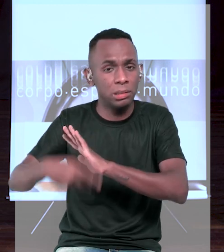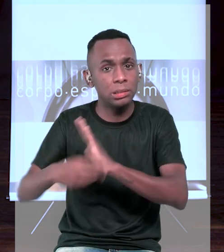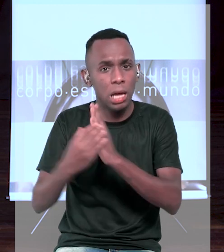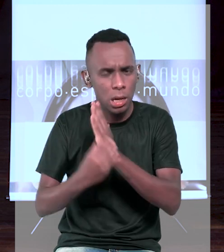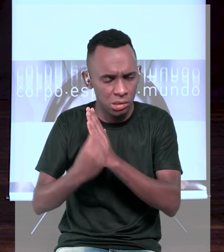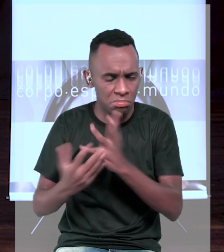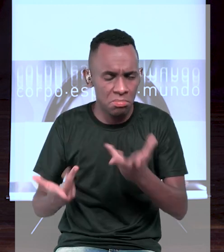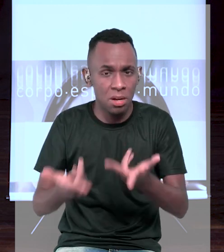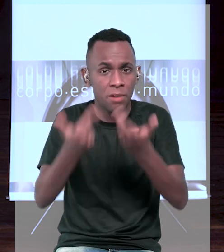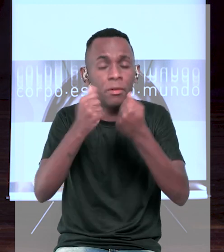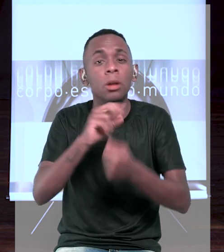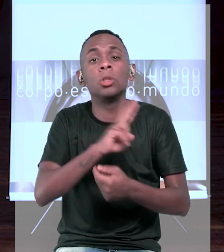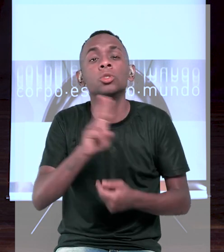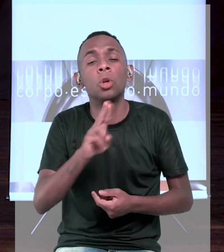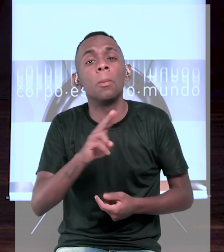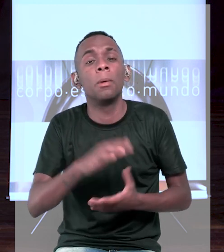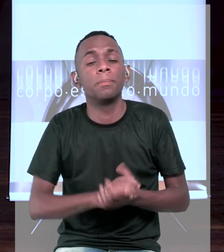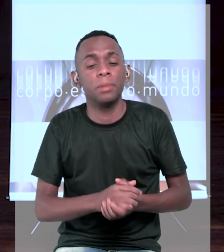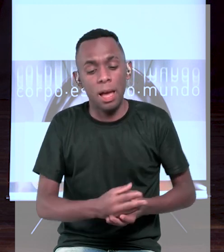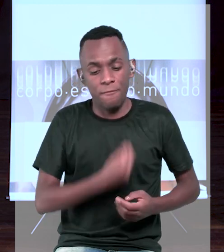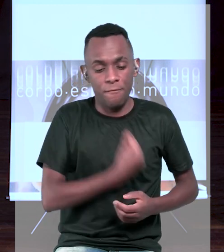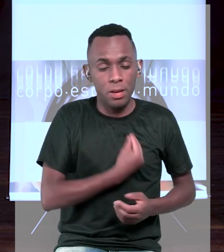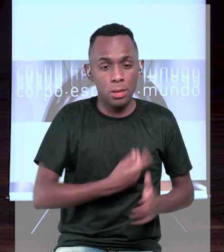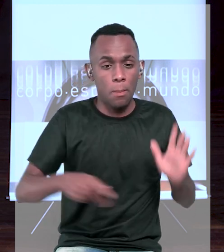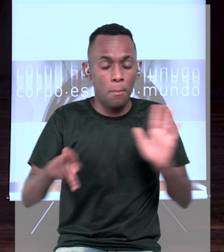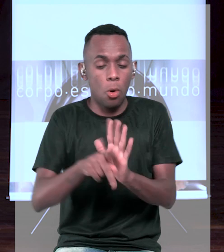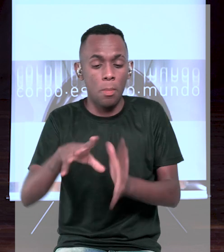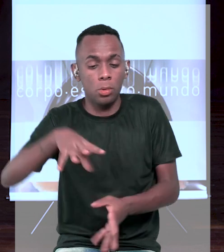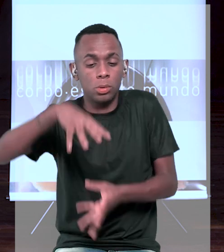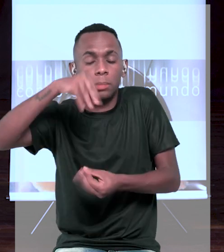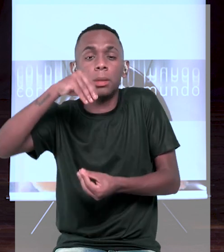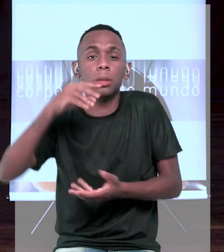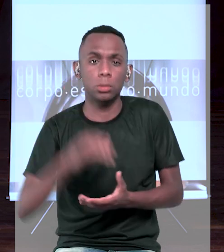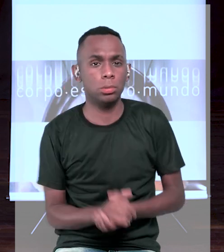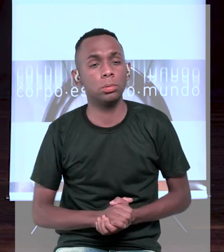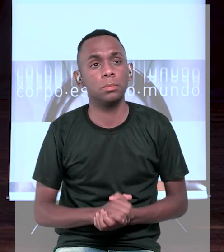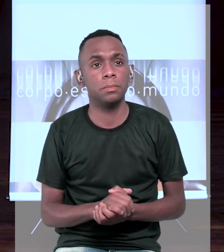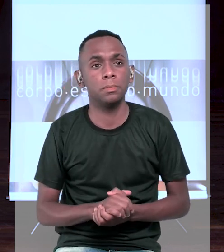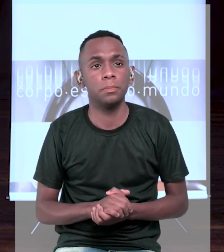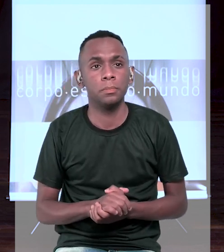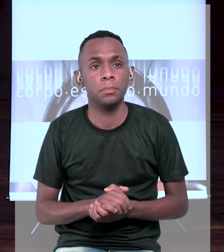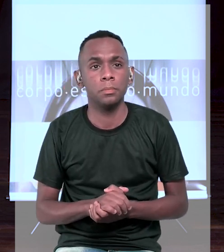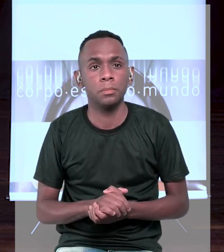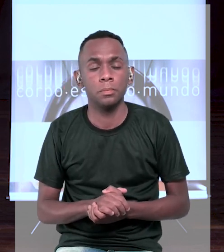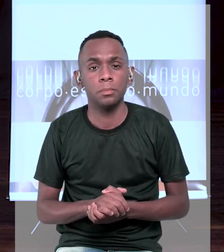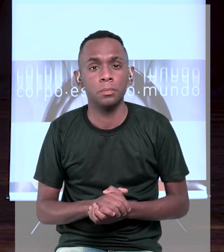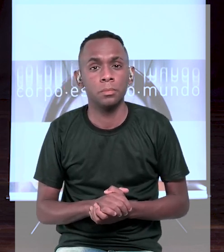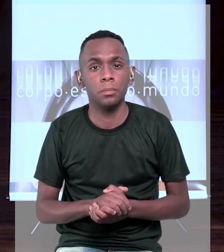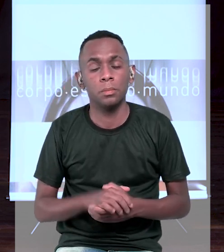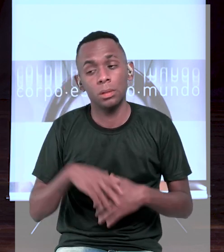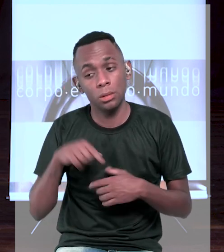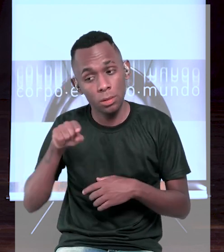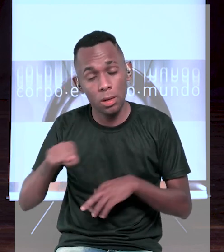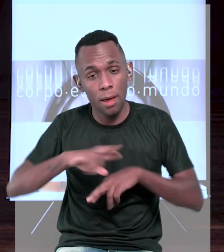chamado A Vida do Espírito. E ela, entre as muitas